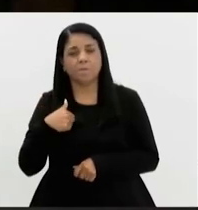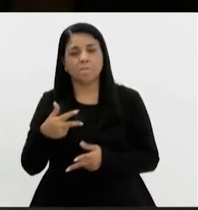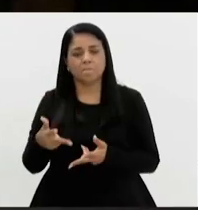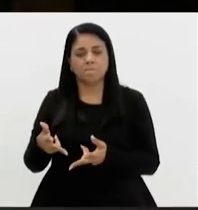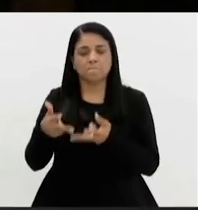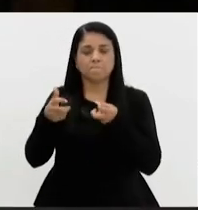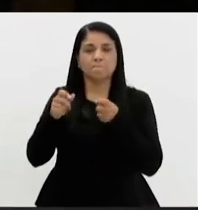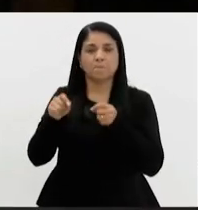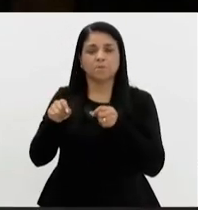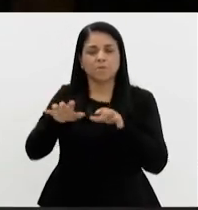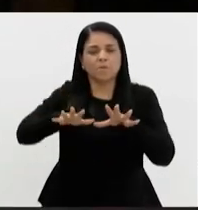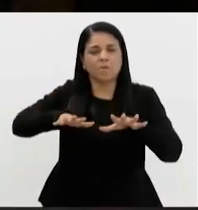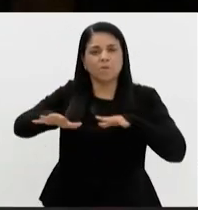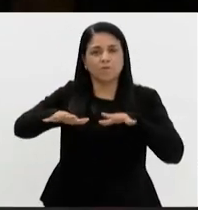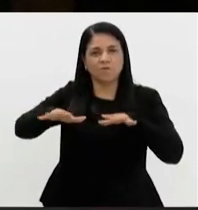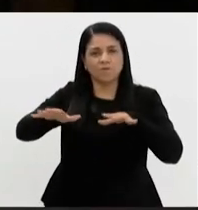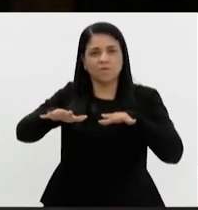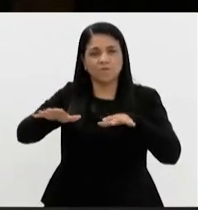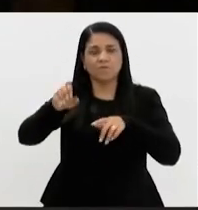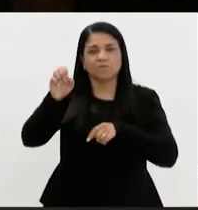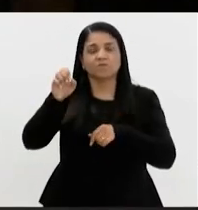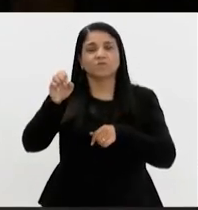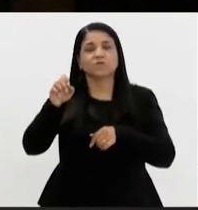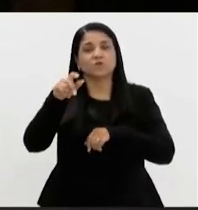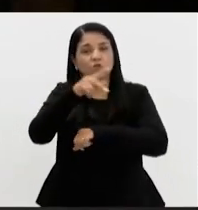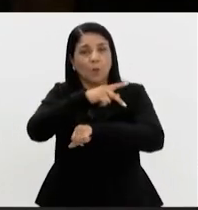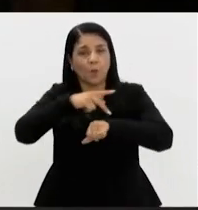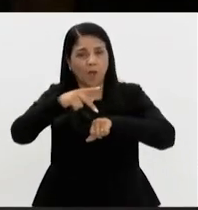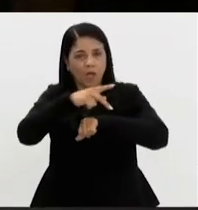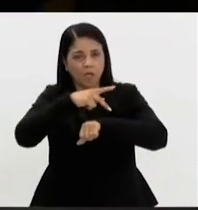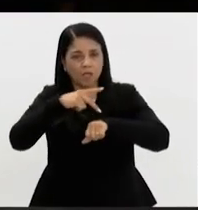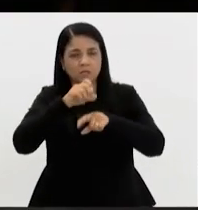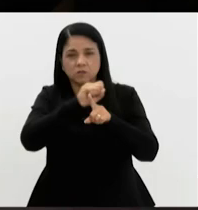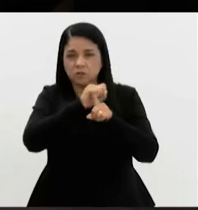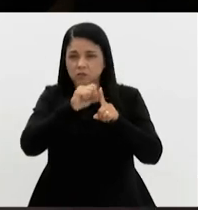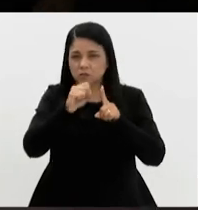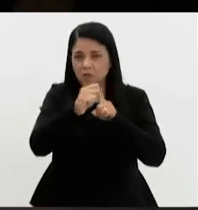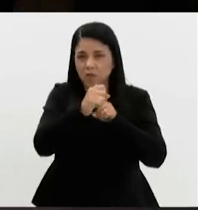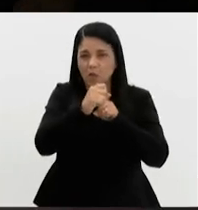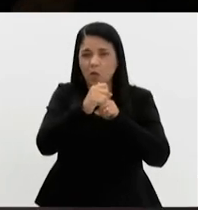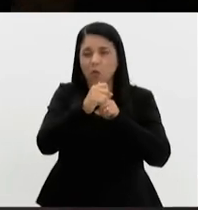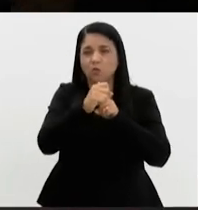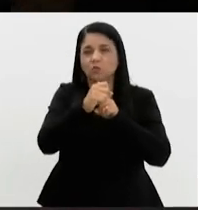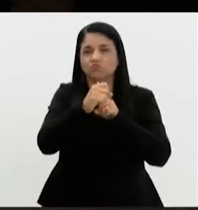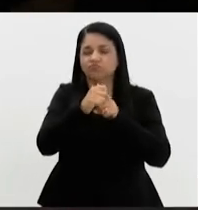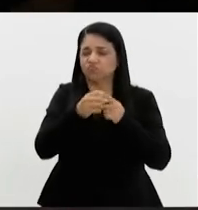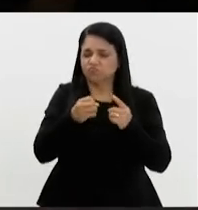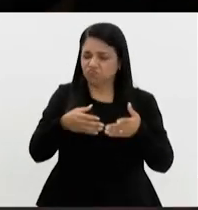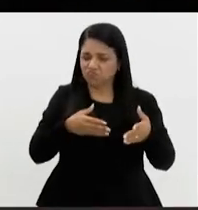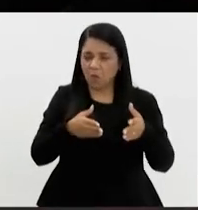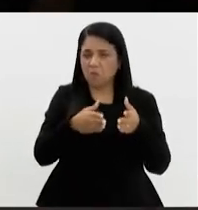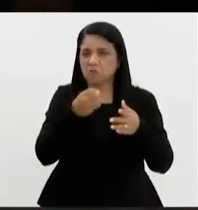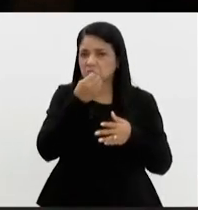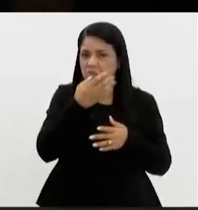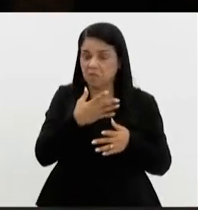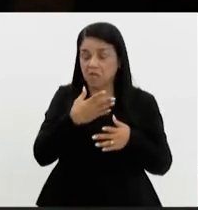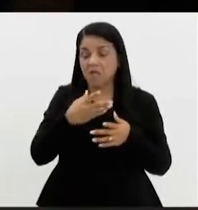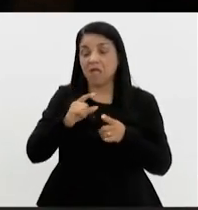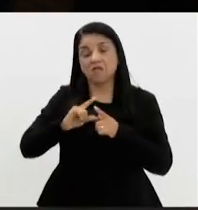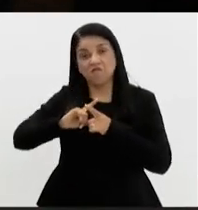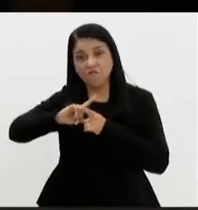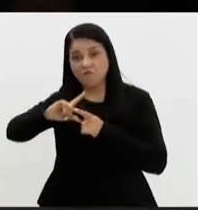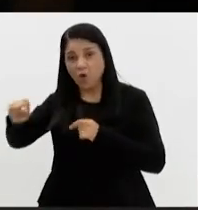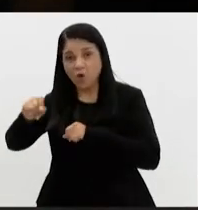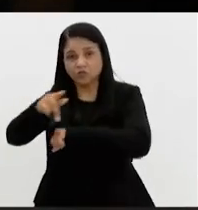movimento nacionalista socialista caminhava não caminhava bem e ele foge paraos Estados Unidos